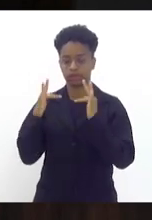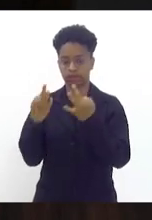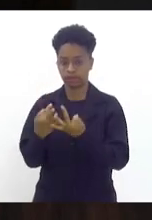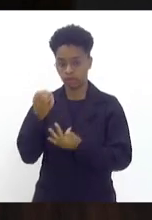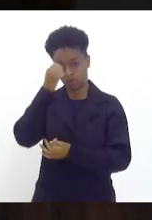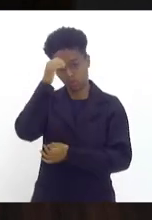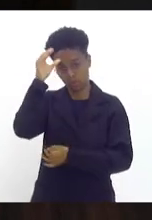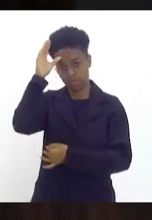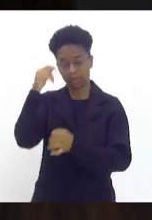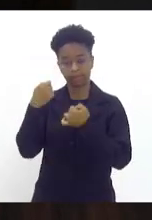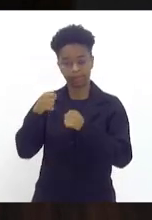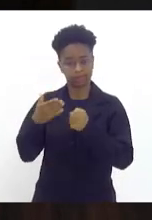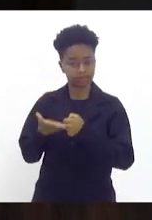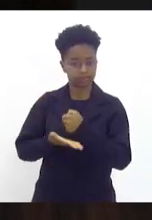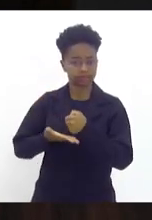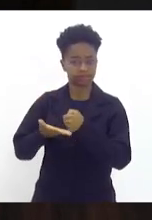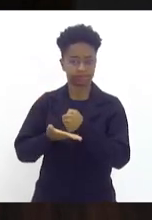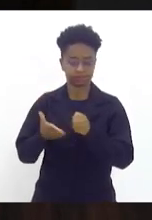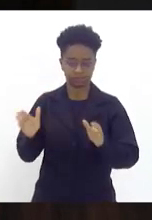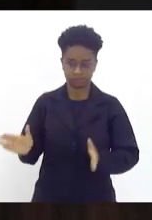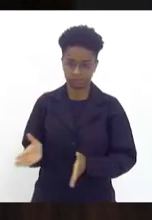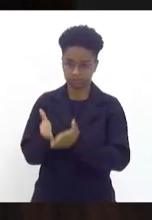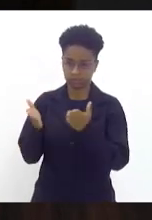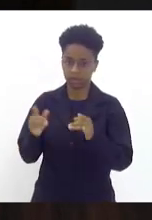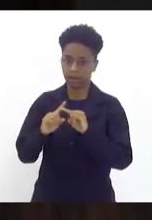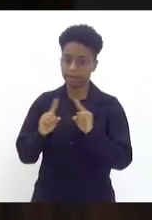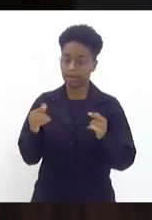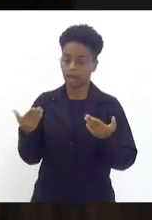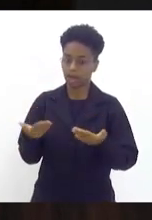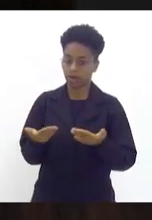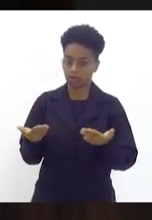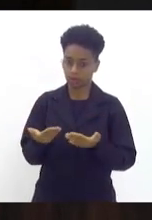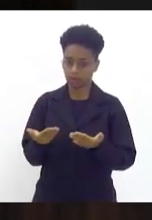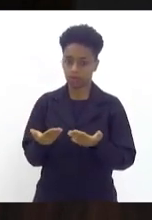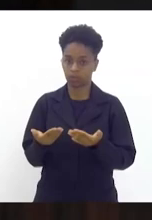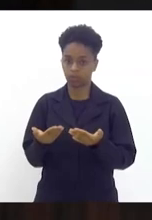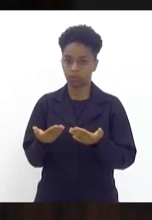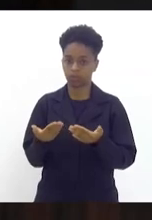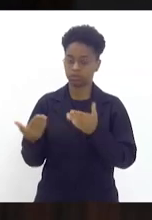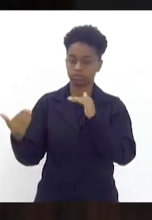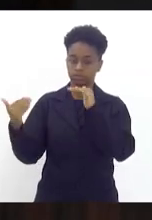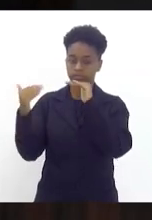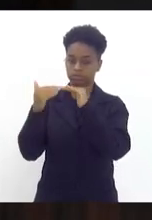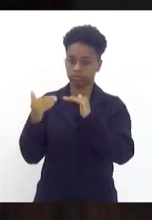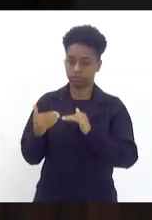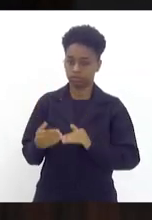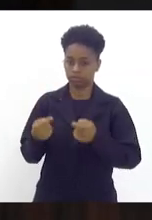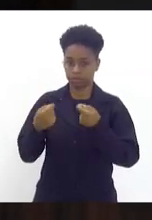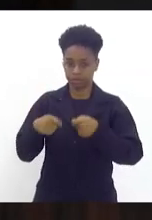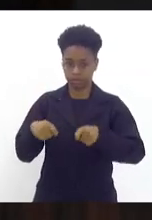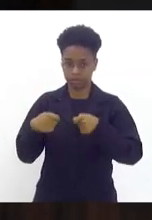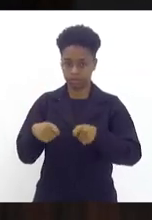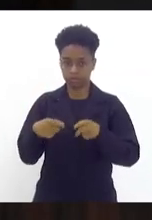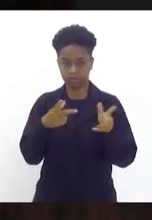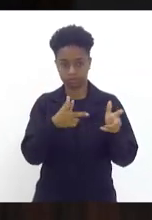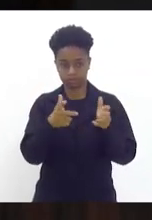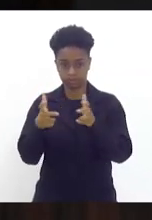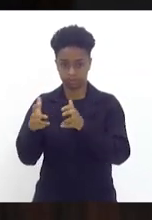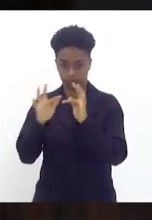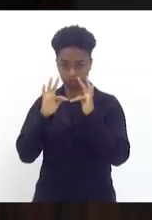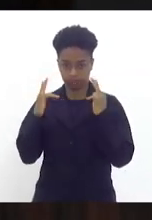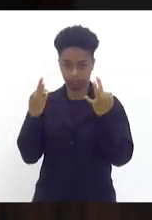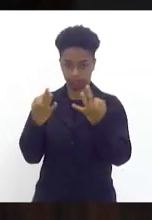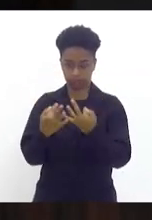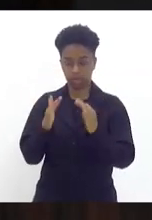precisa ser fundamentado. Porém, na atualidade, de acordo com a necessidade vislumbrada pelas famílias,